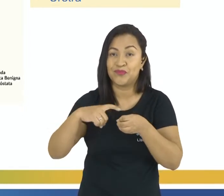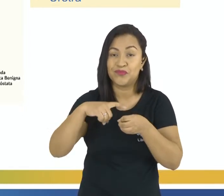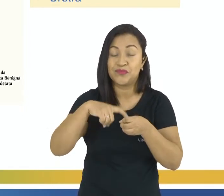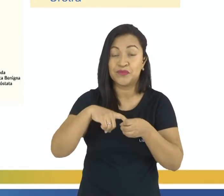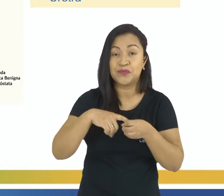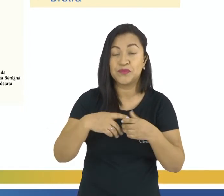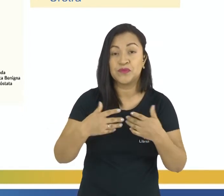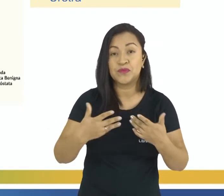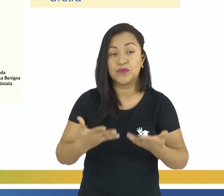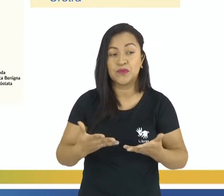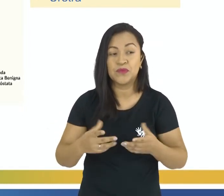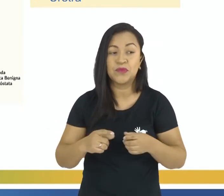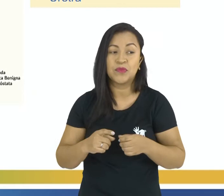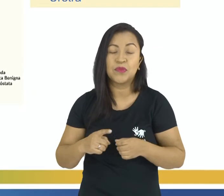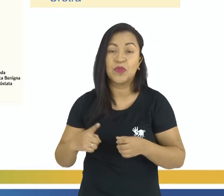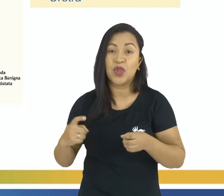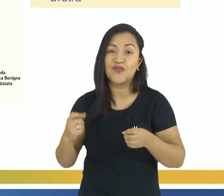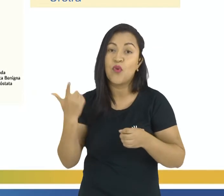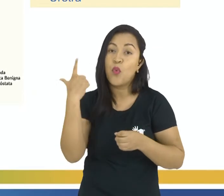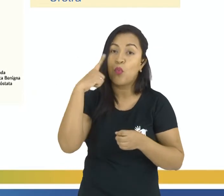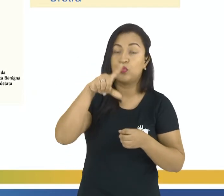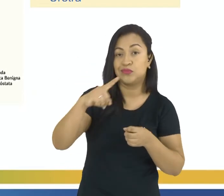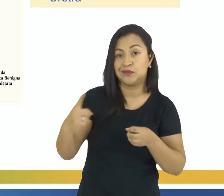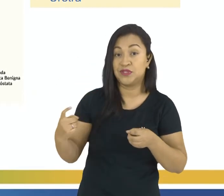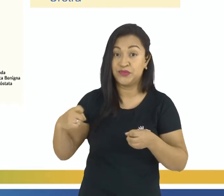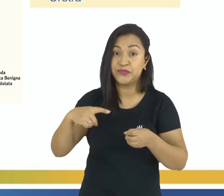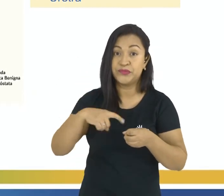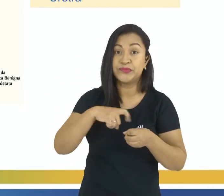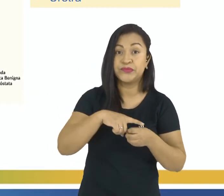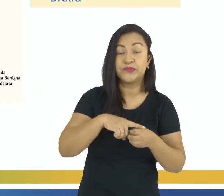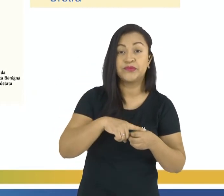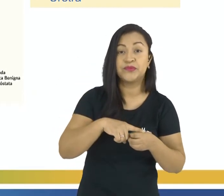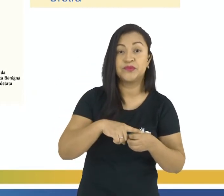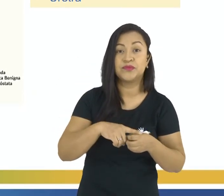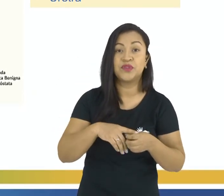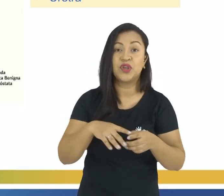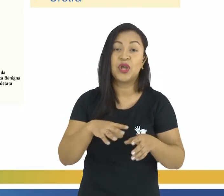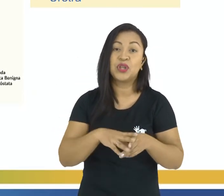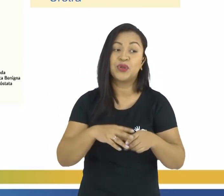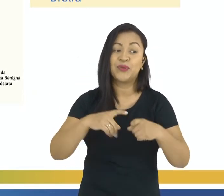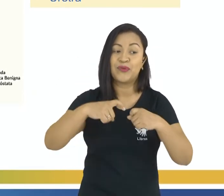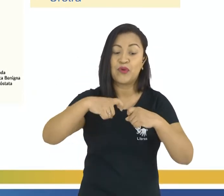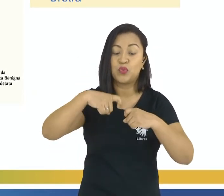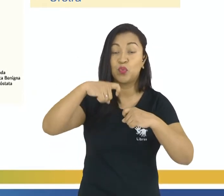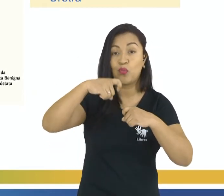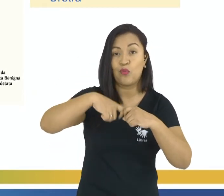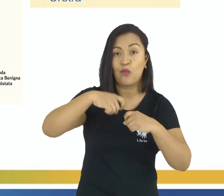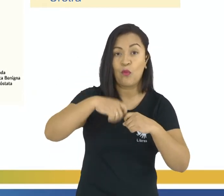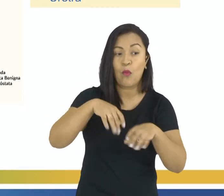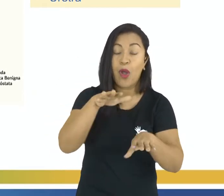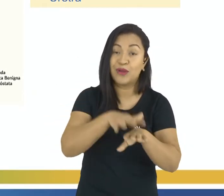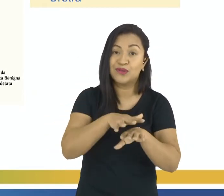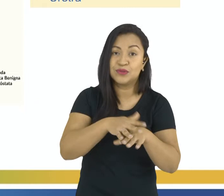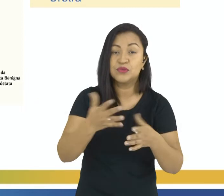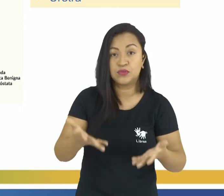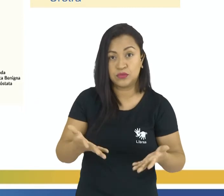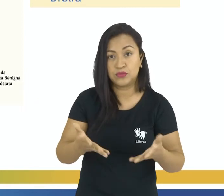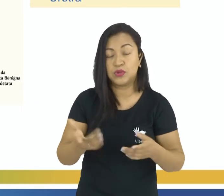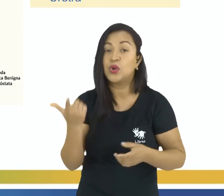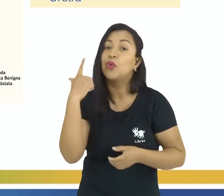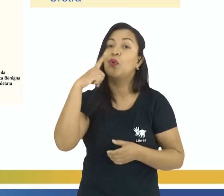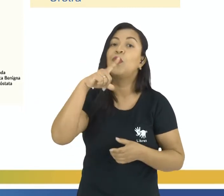espermatozoides eles vão conseguir se deslocar e através do ato sexual alcançar o